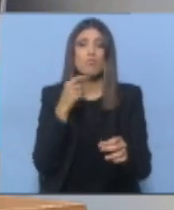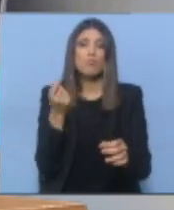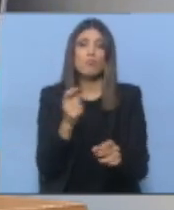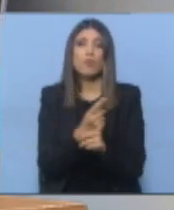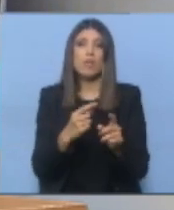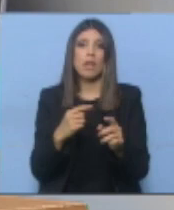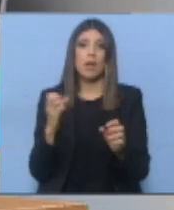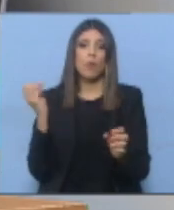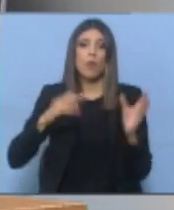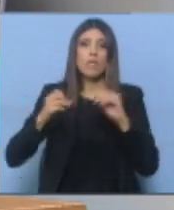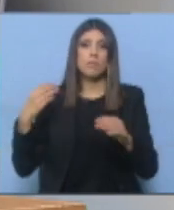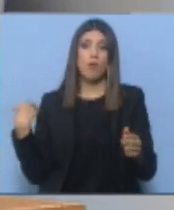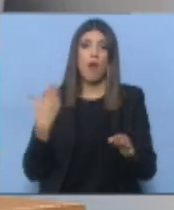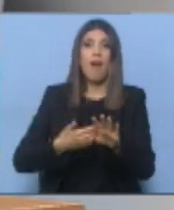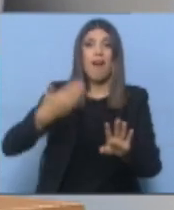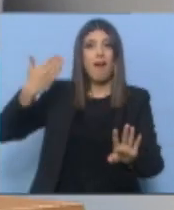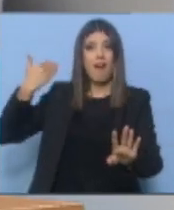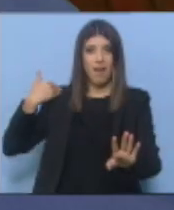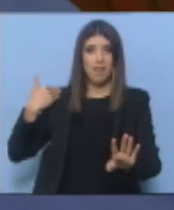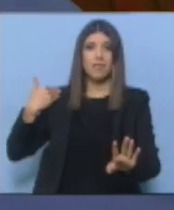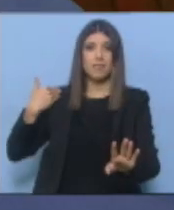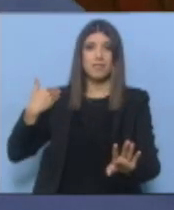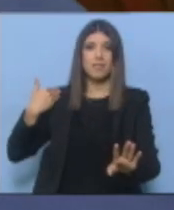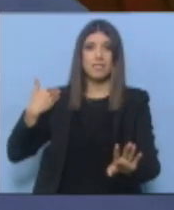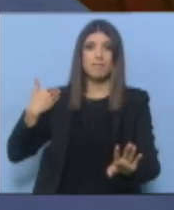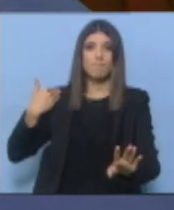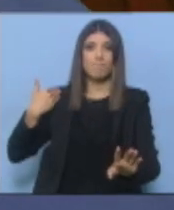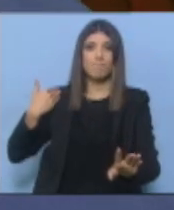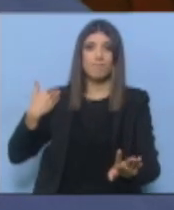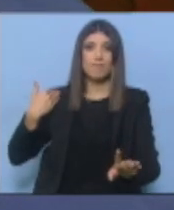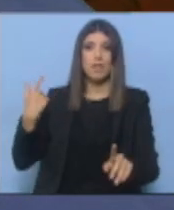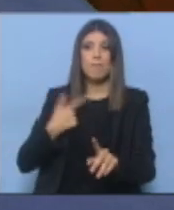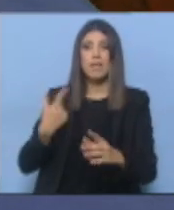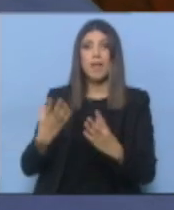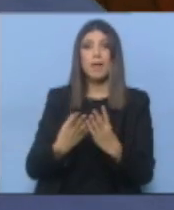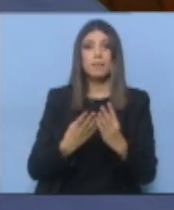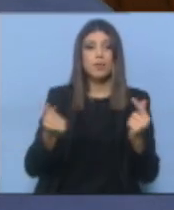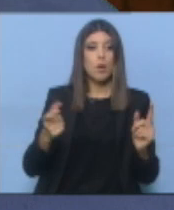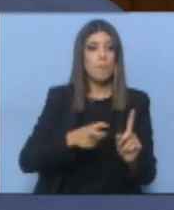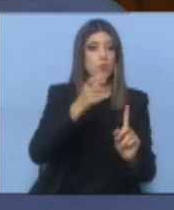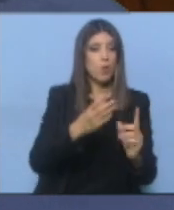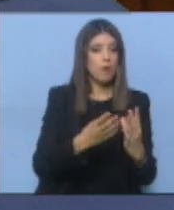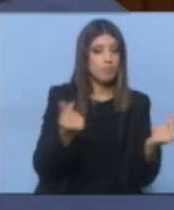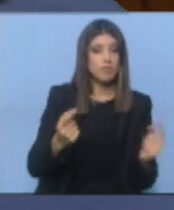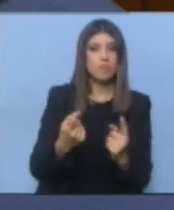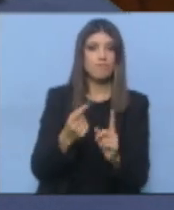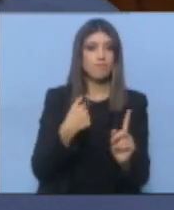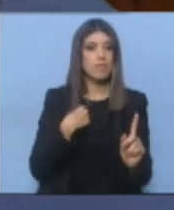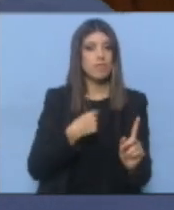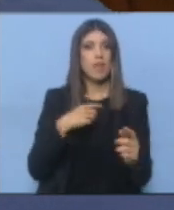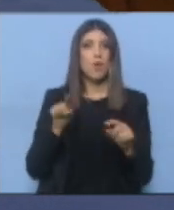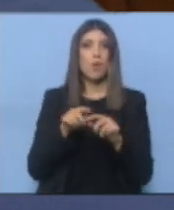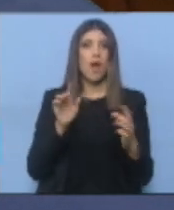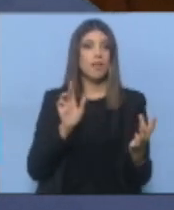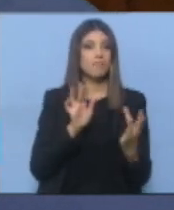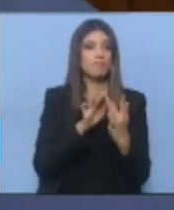tem que ser quase uma solução casuística, de pessoa a pessoa. Envolvê-las, trabalhar competências,